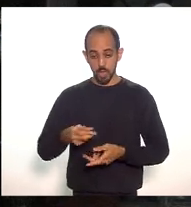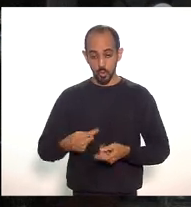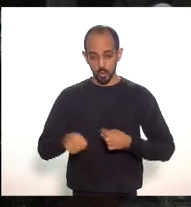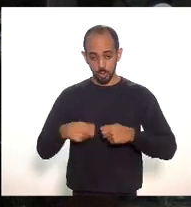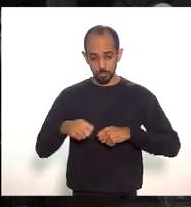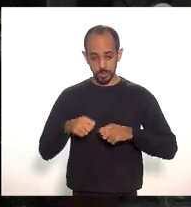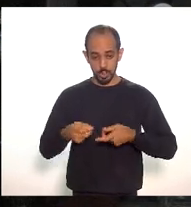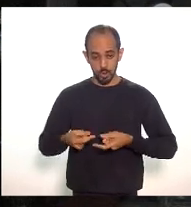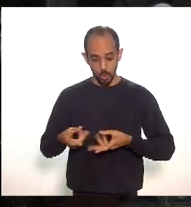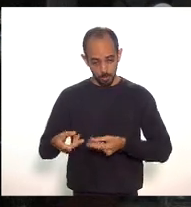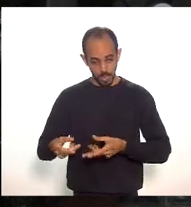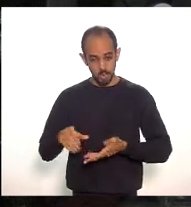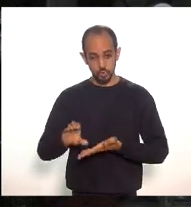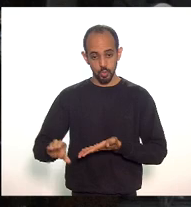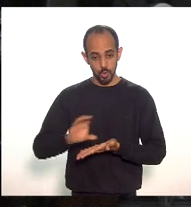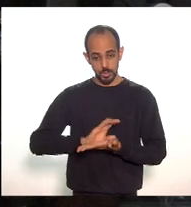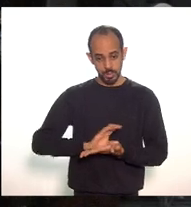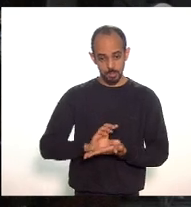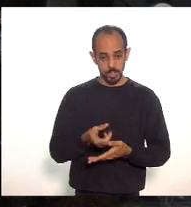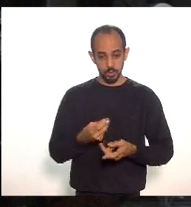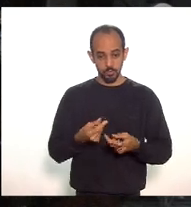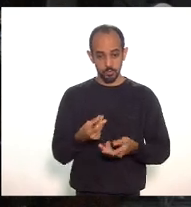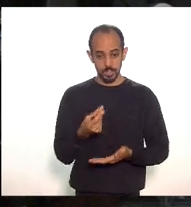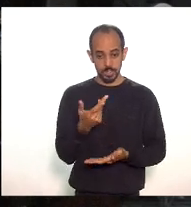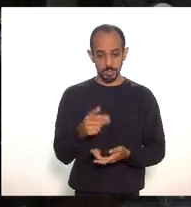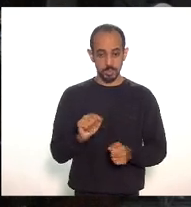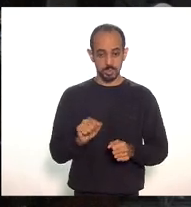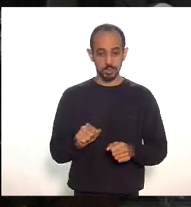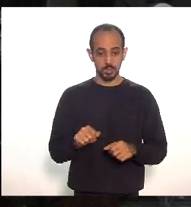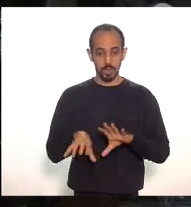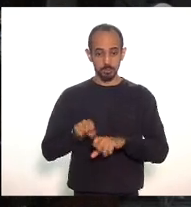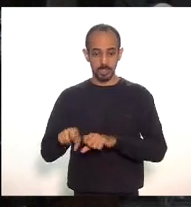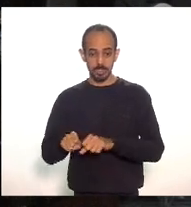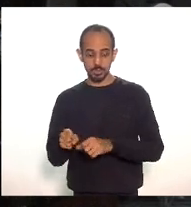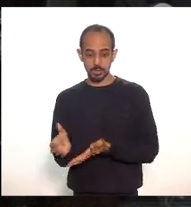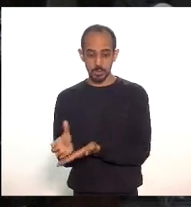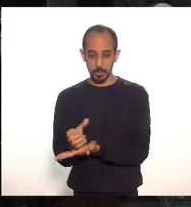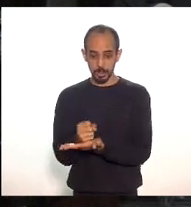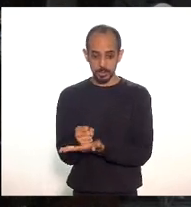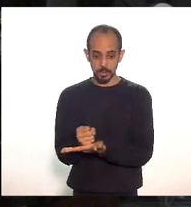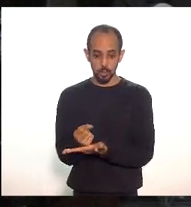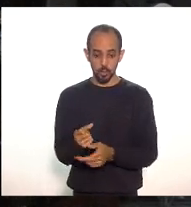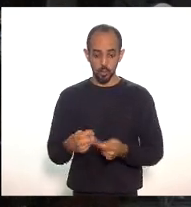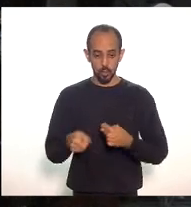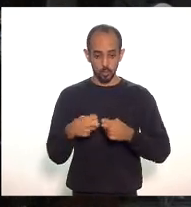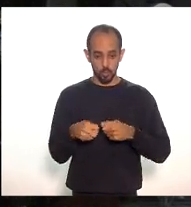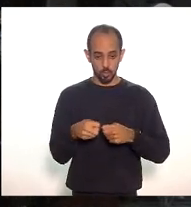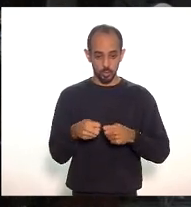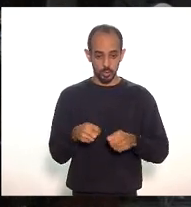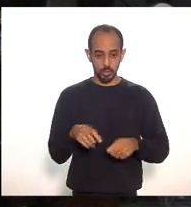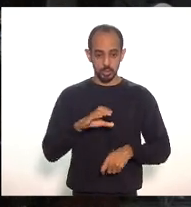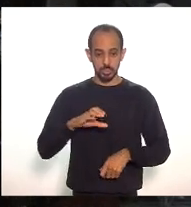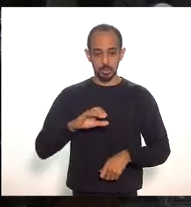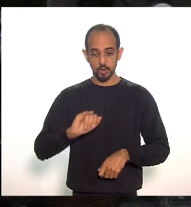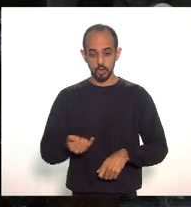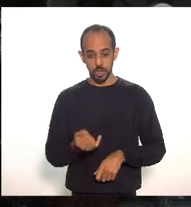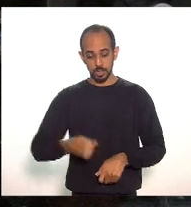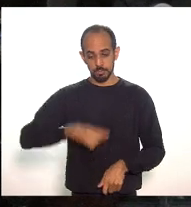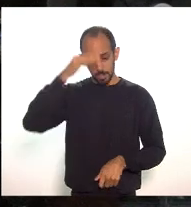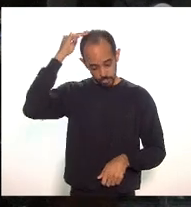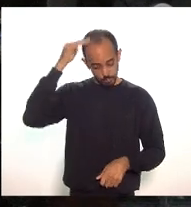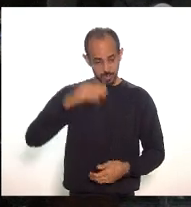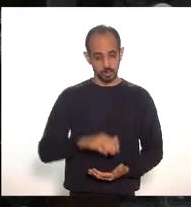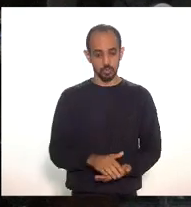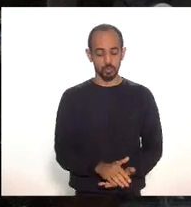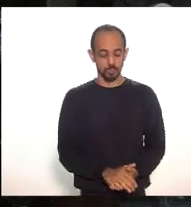comércio de orçamento Finanças fiscalização financeira e controle para emitir parecer pela comissão de construção da Justiça Deputado Márcio